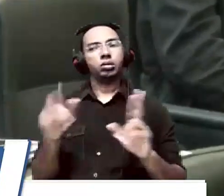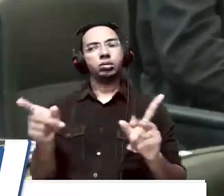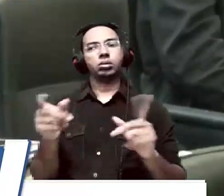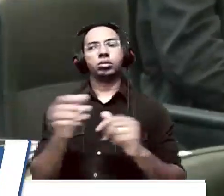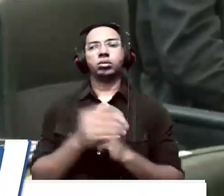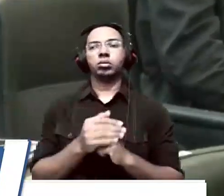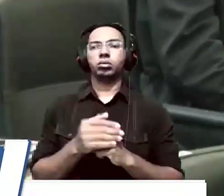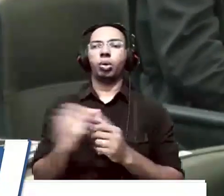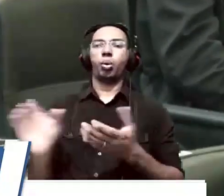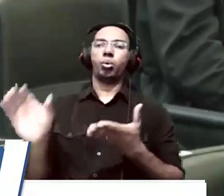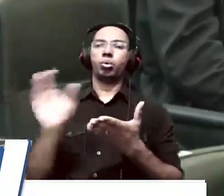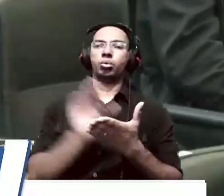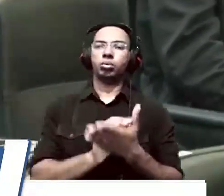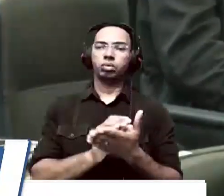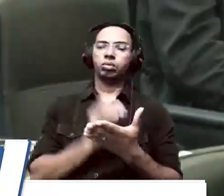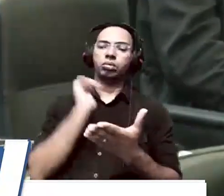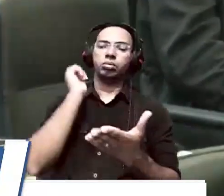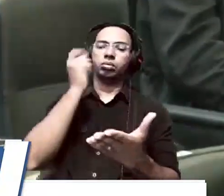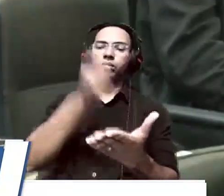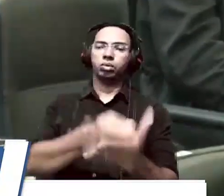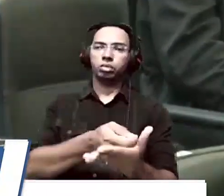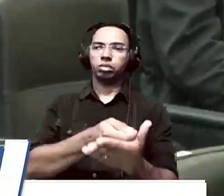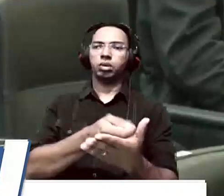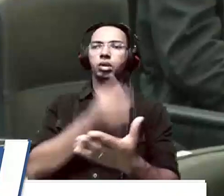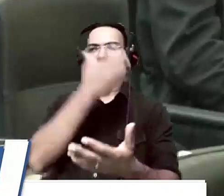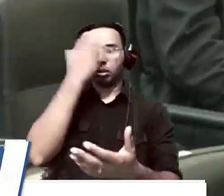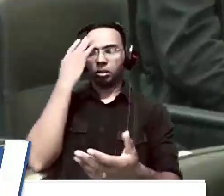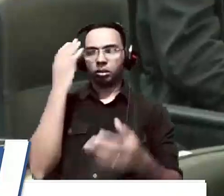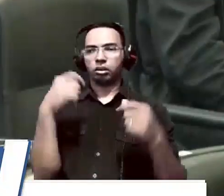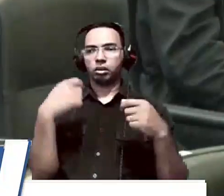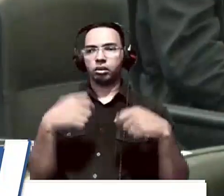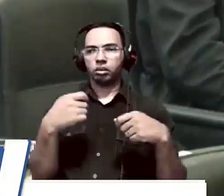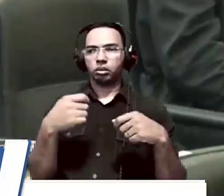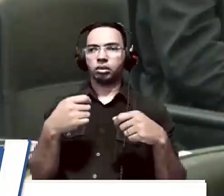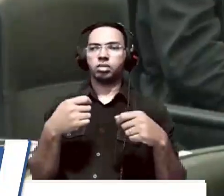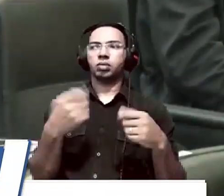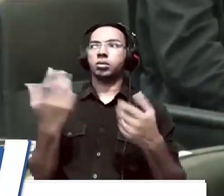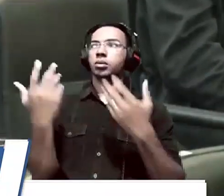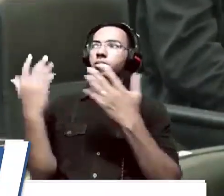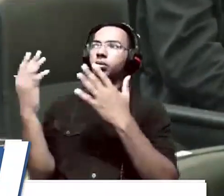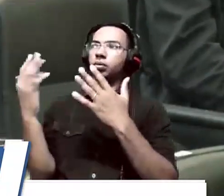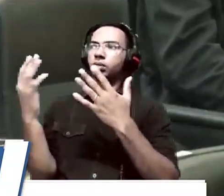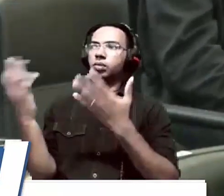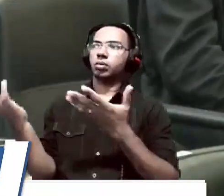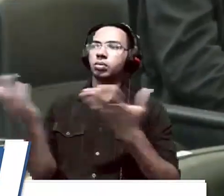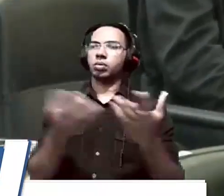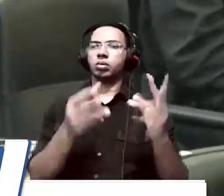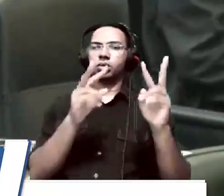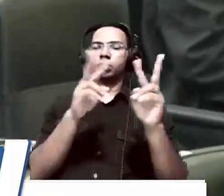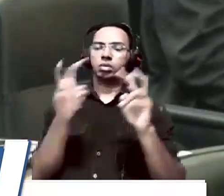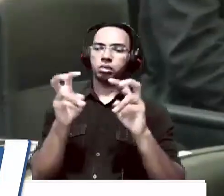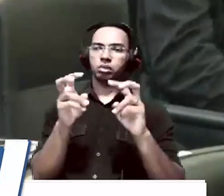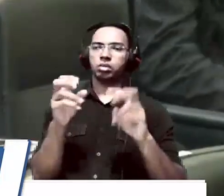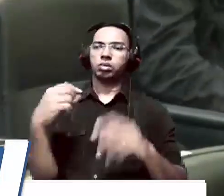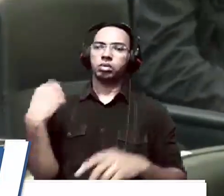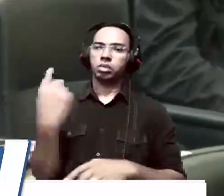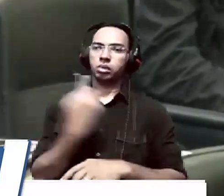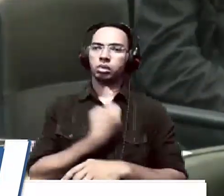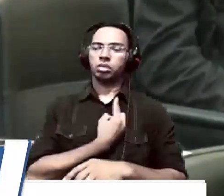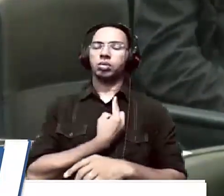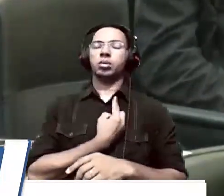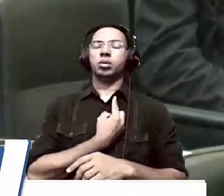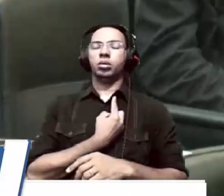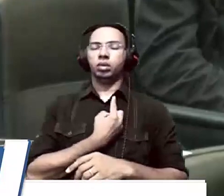recurso muito bem gasto para aqueles que mais precisam. Então, você está de parabéns trazer o tema aqui, e nós temos que